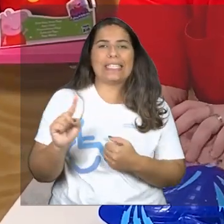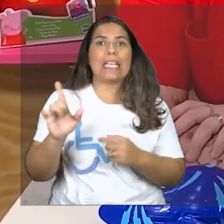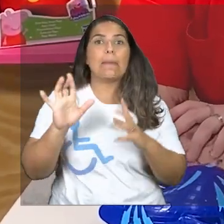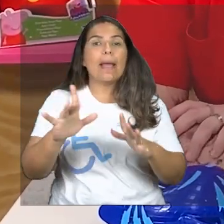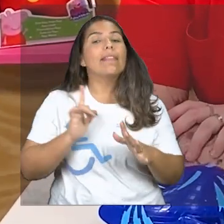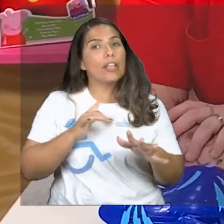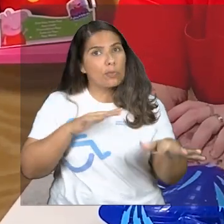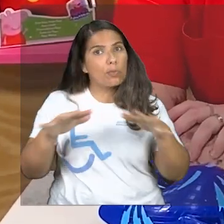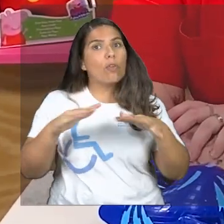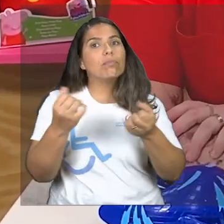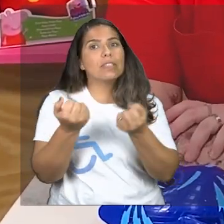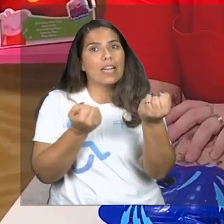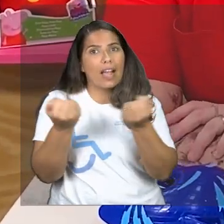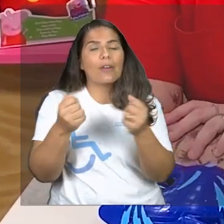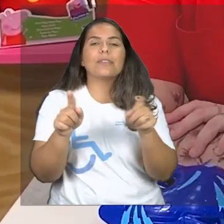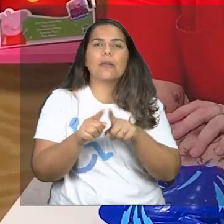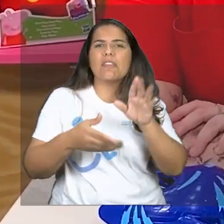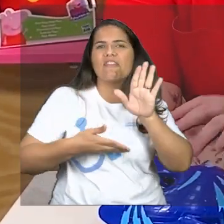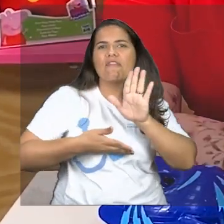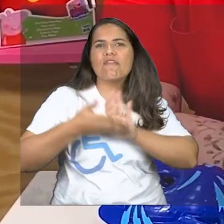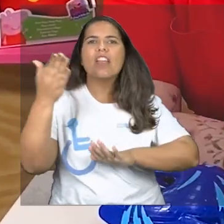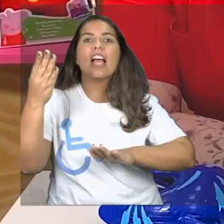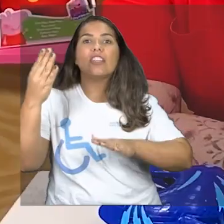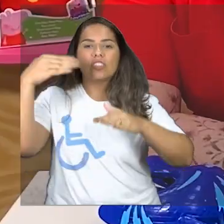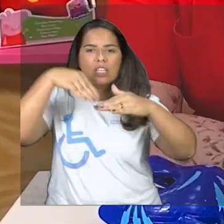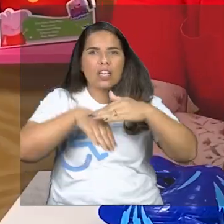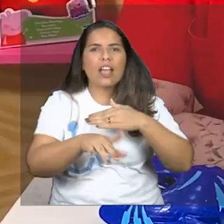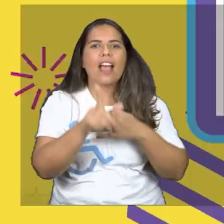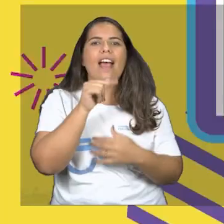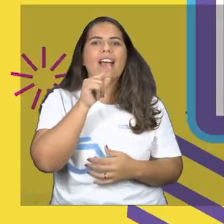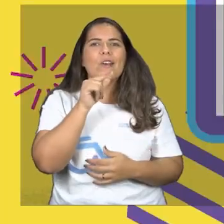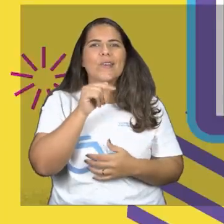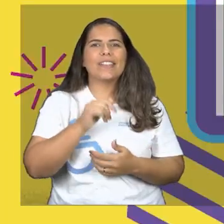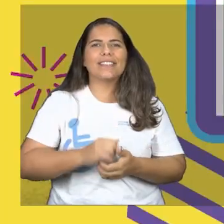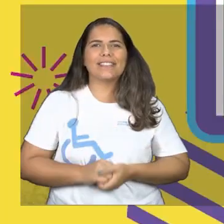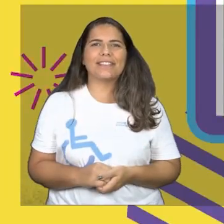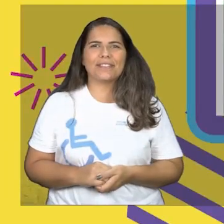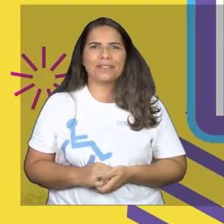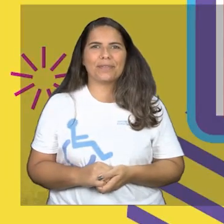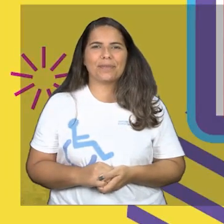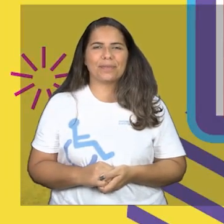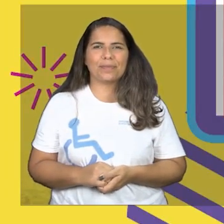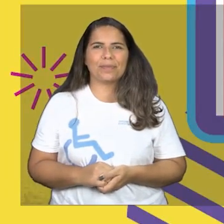ele tem um lagartixo móvel, que consegue viajar embaixo d'água.